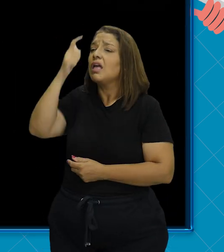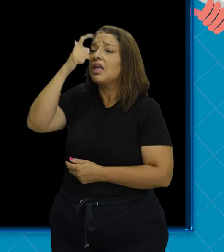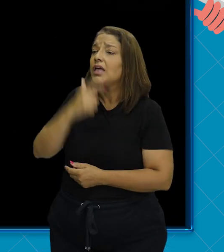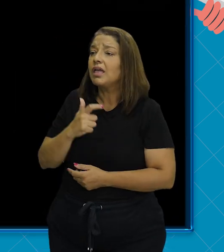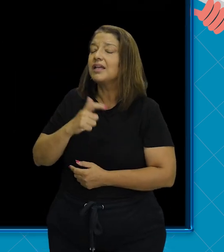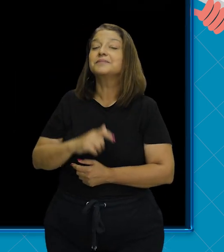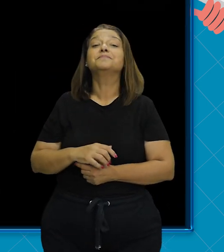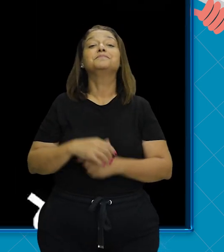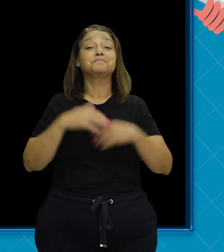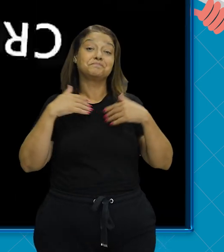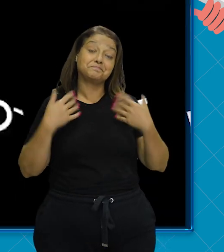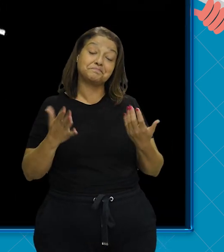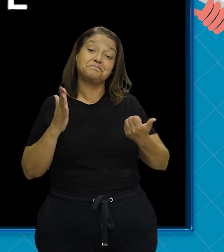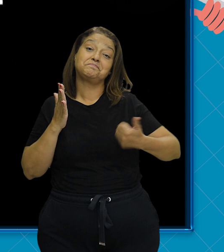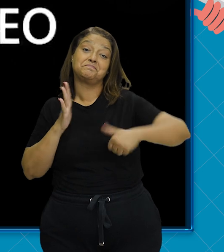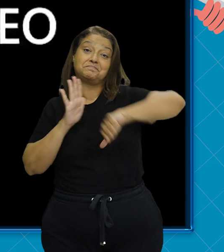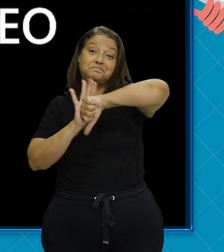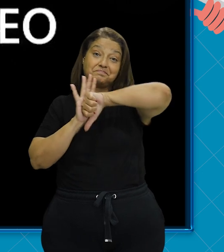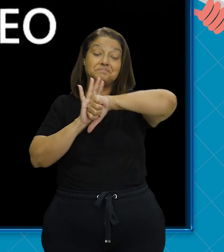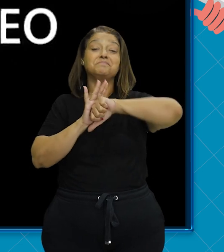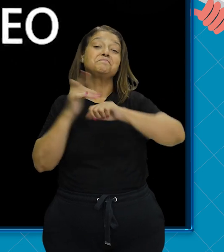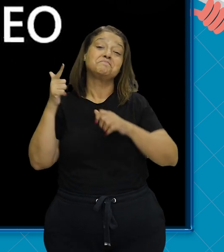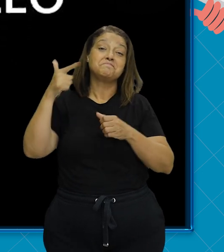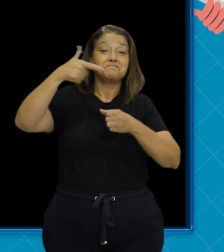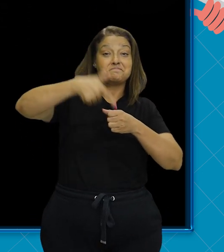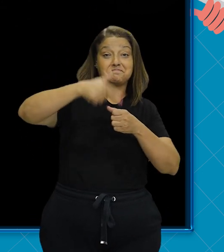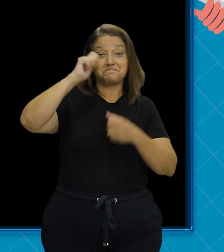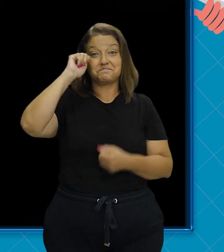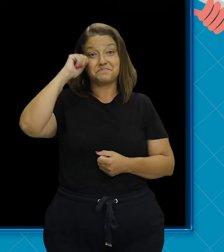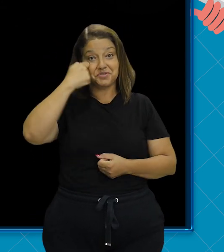Quem é? É a crise do petróleo!